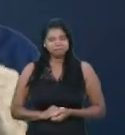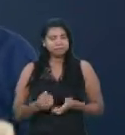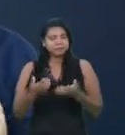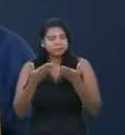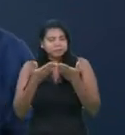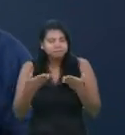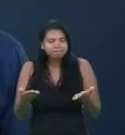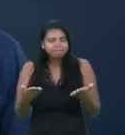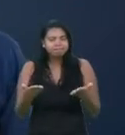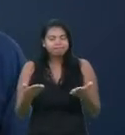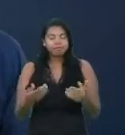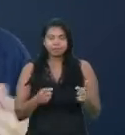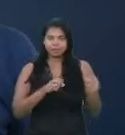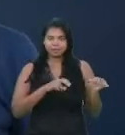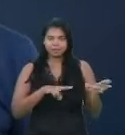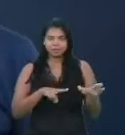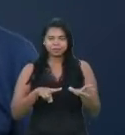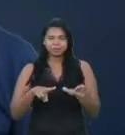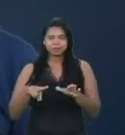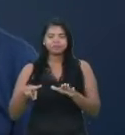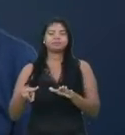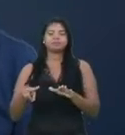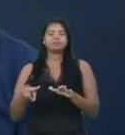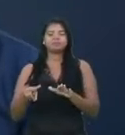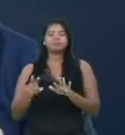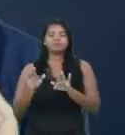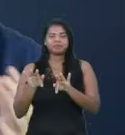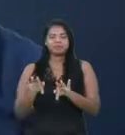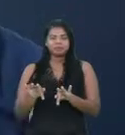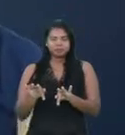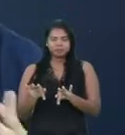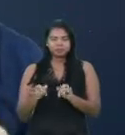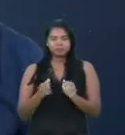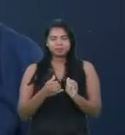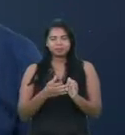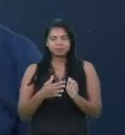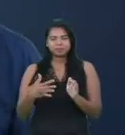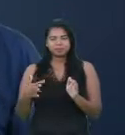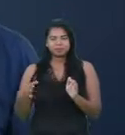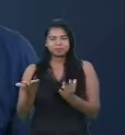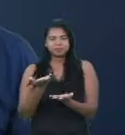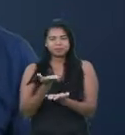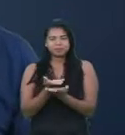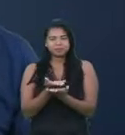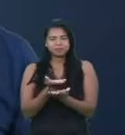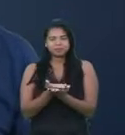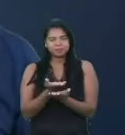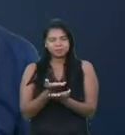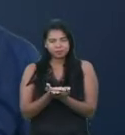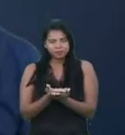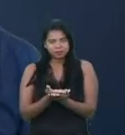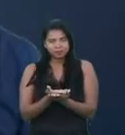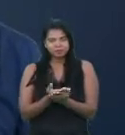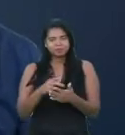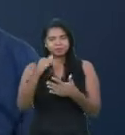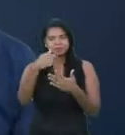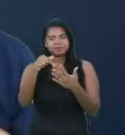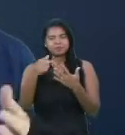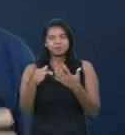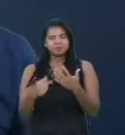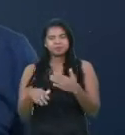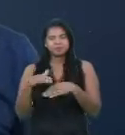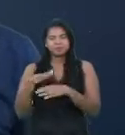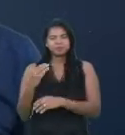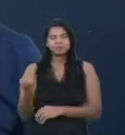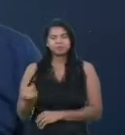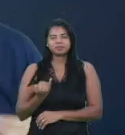E nessa semana nós vamos finalizar a sequência de nossas aulas com um dos capítulos mais importantes